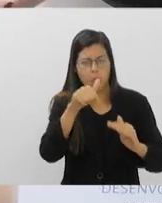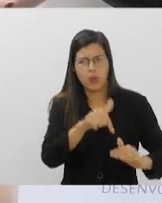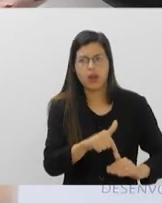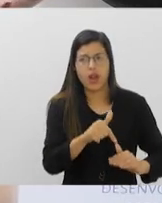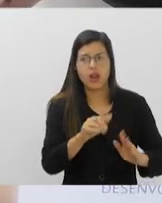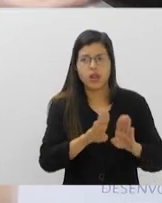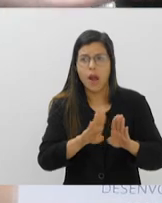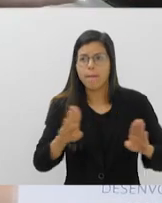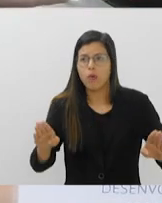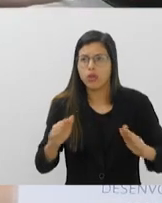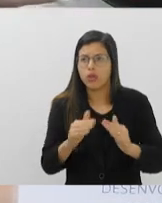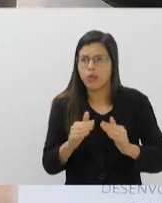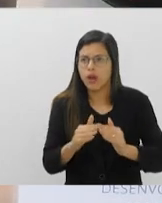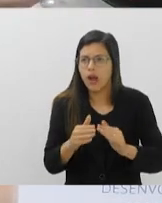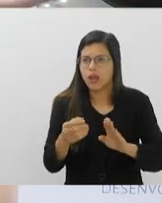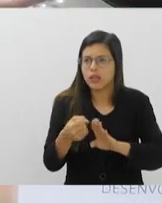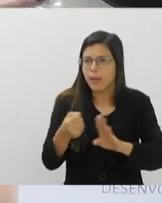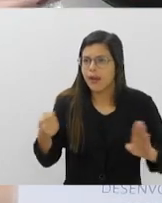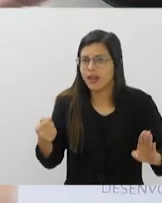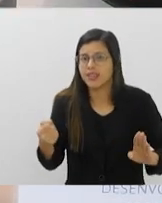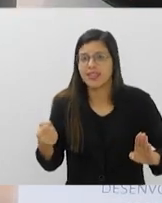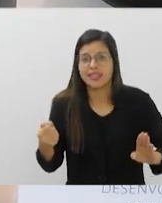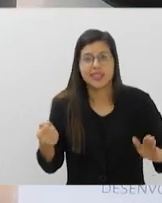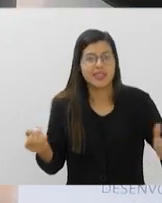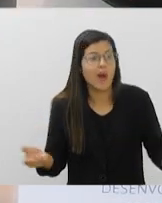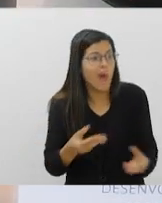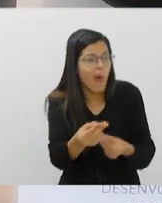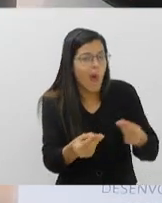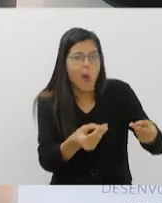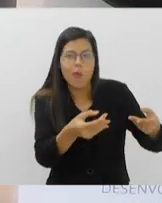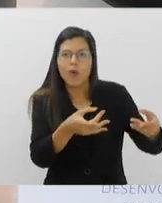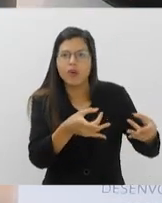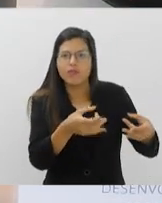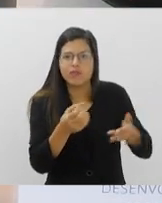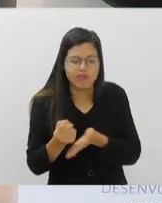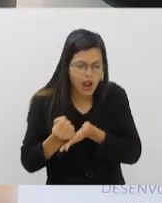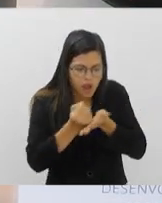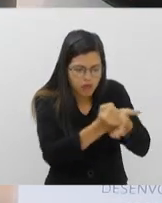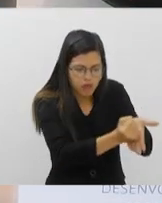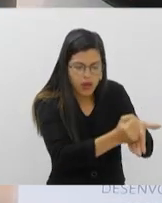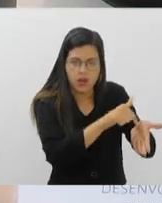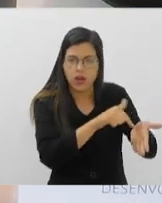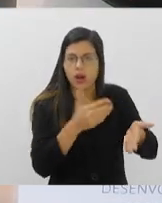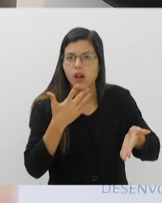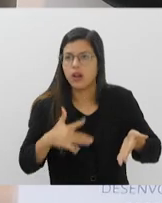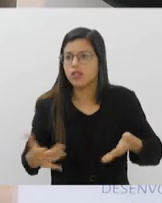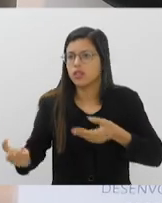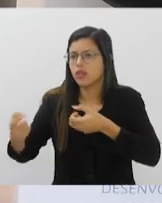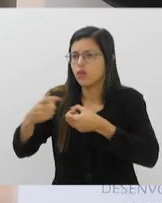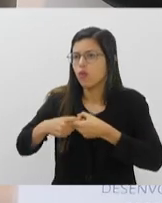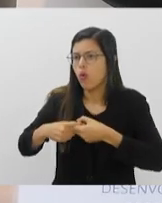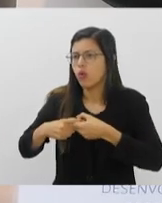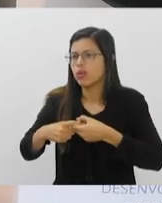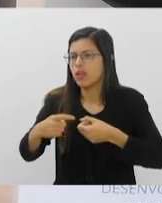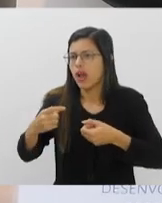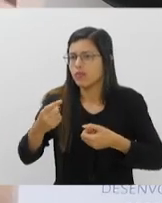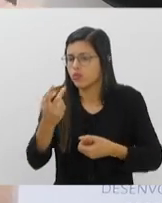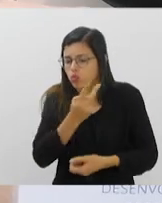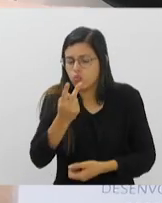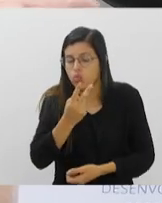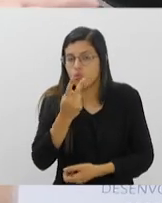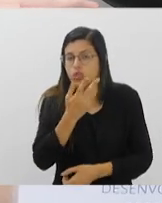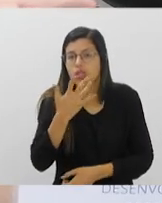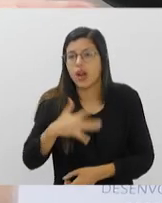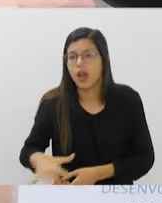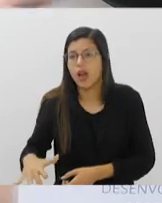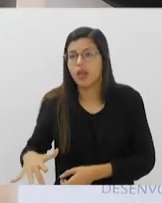porta da minha casa fica aberta aí é que eu não deixo mesmo porque como é que eu vou deixar uma criança Dr Sérgio e voltar para casa uma criança de 9 anos ho de seis onde